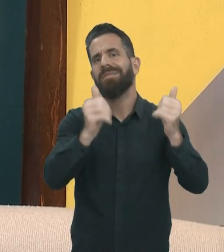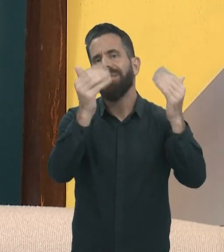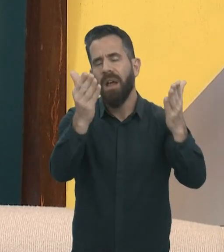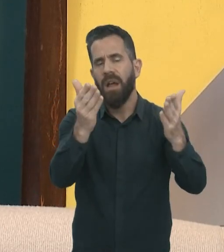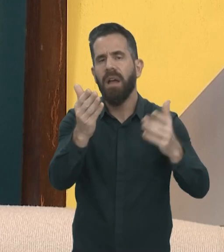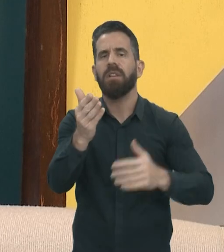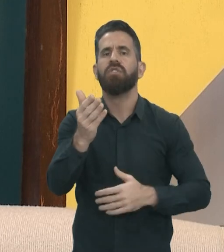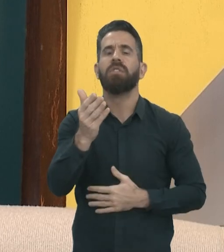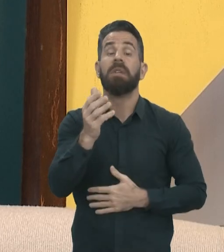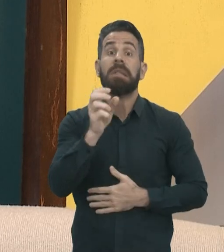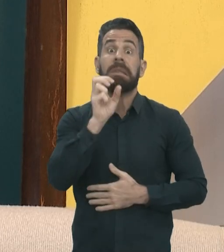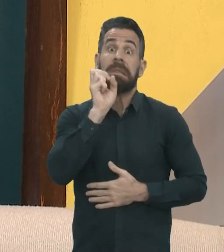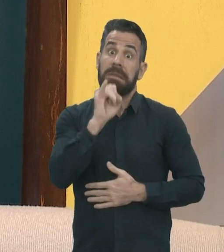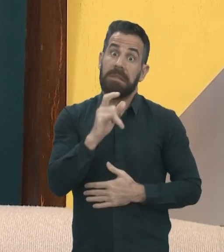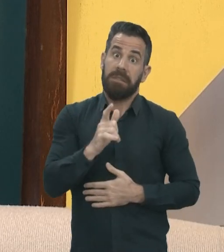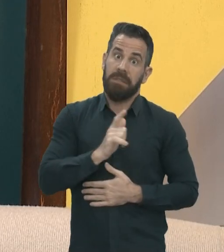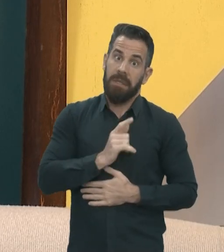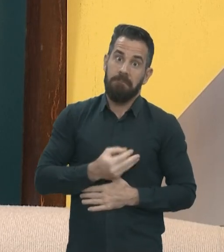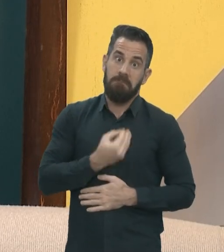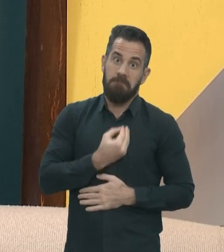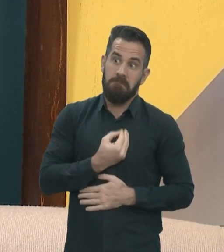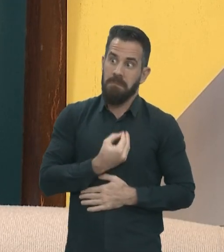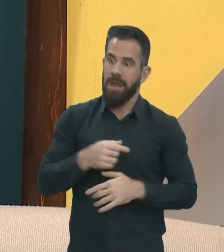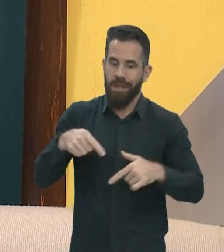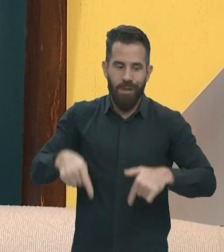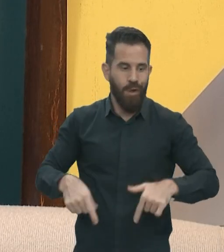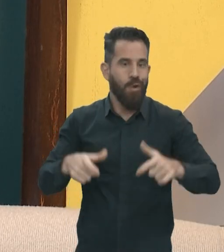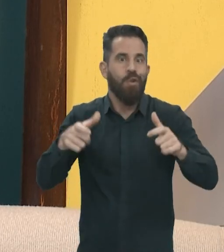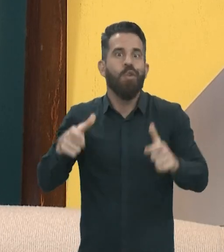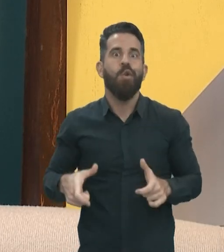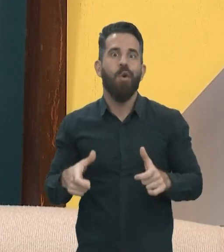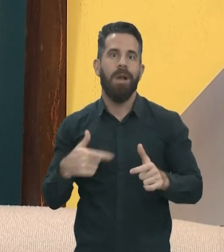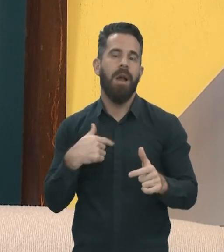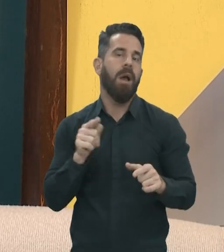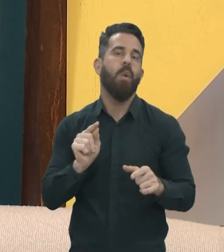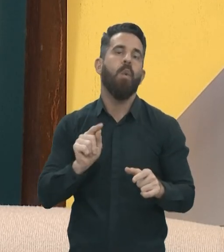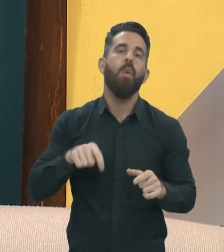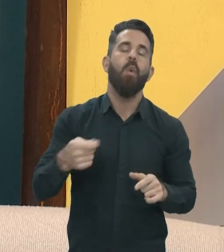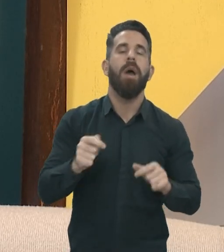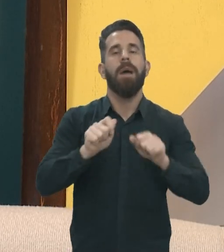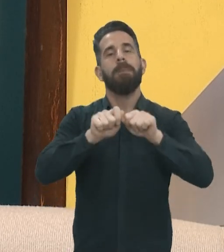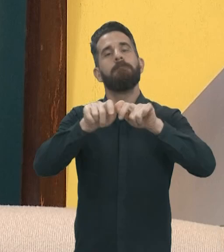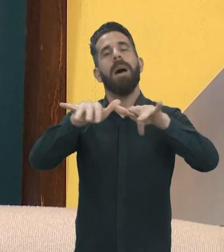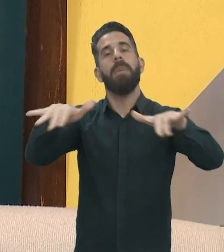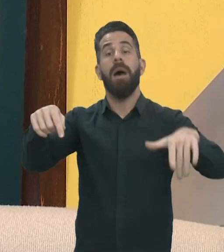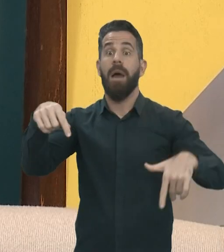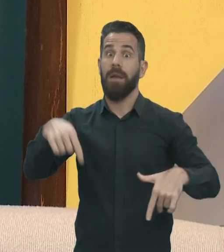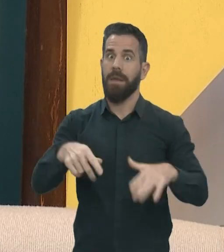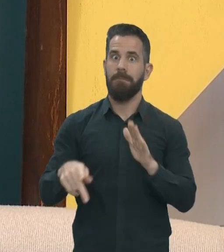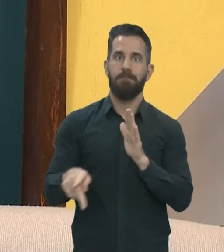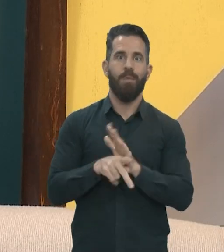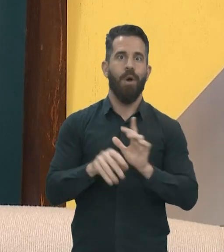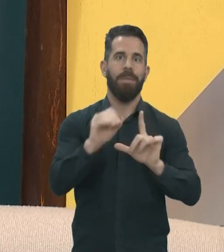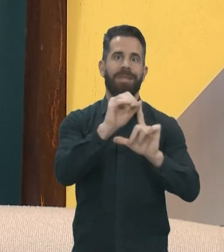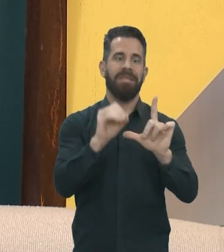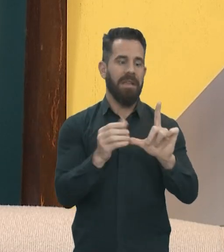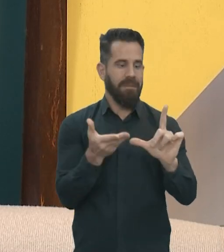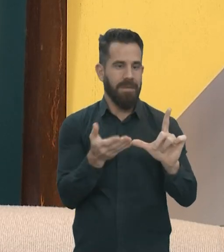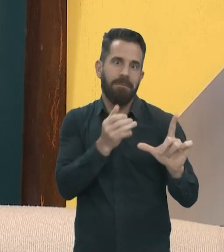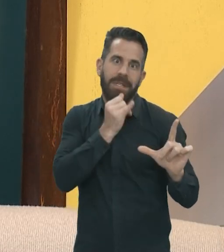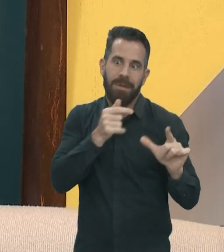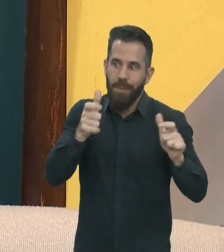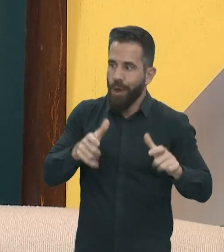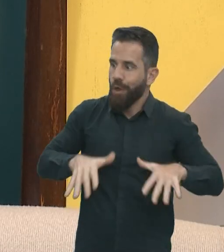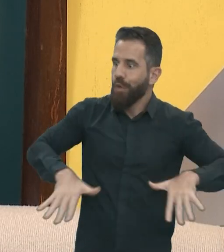nossos meios de comunicação. A gente está aqui nesse espaço hoje, né? A Rede TV, o UFG, olha que espaço super bacana, né?